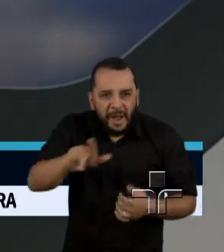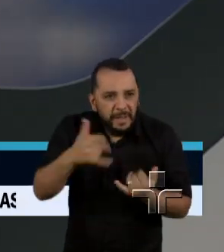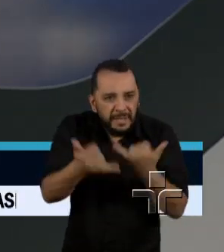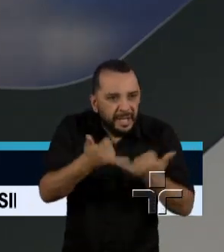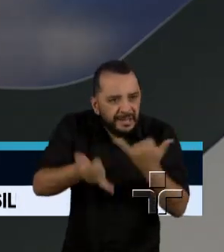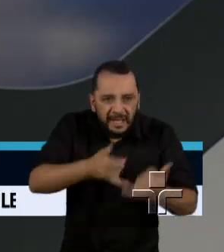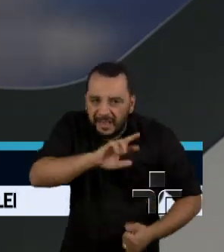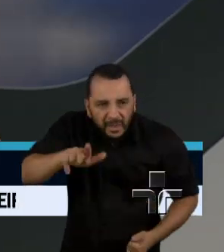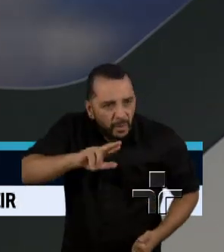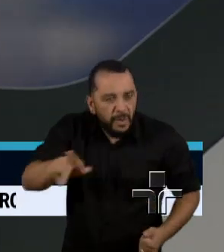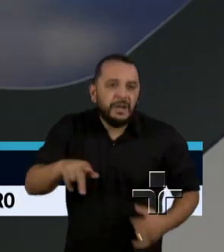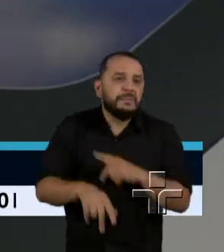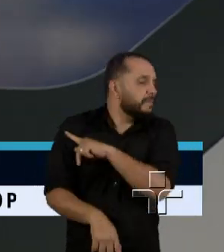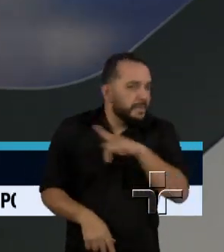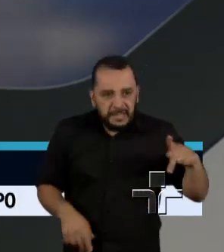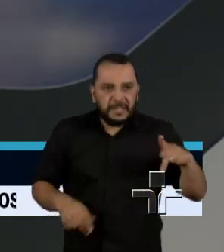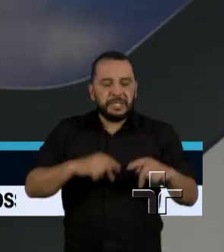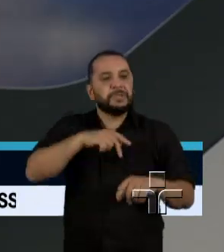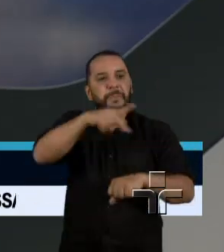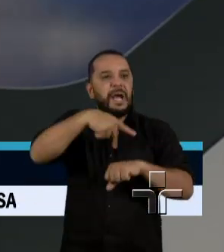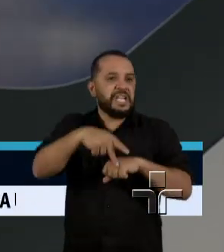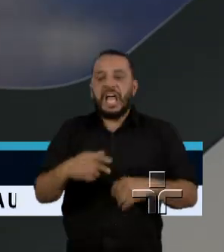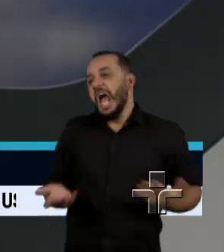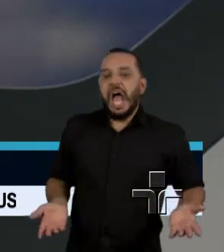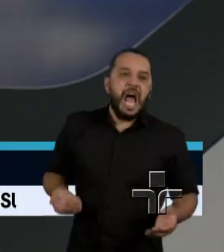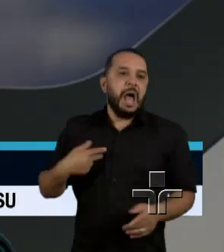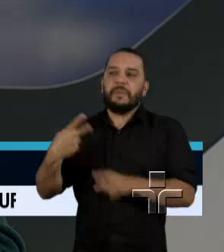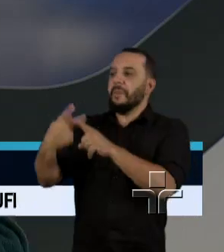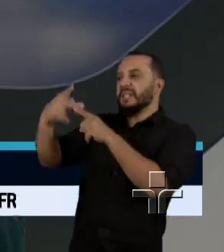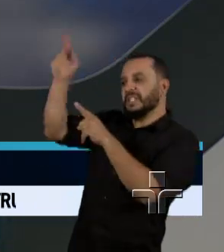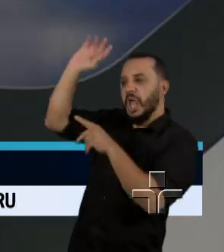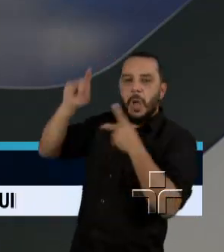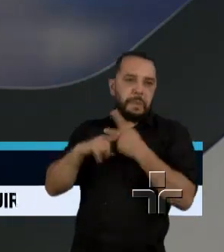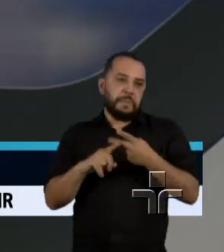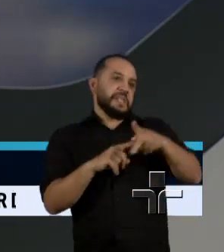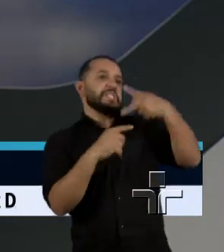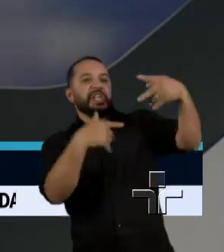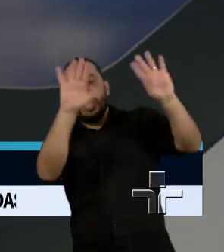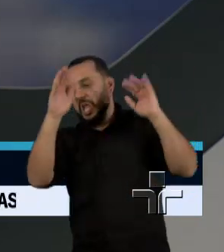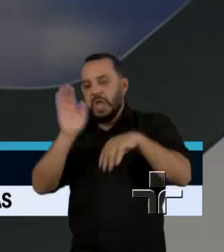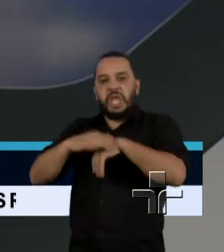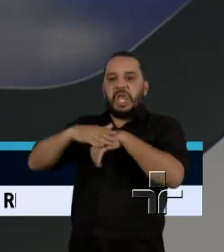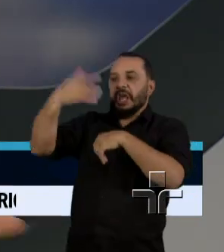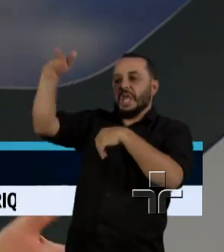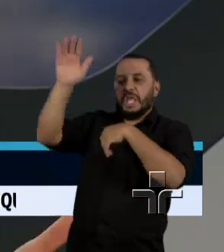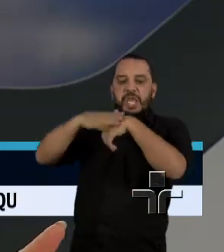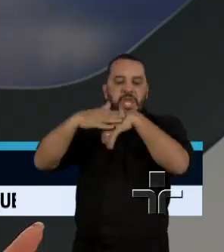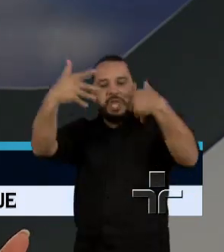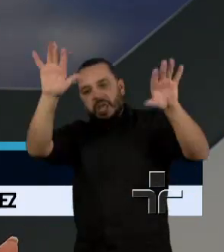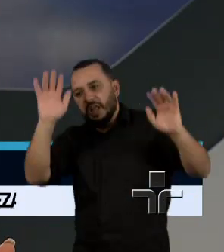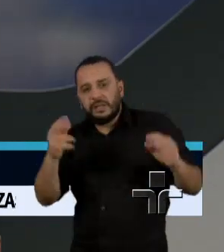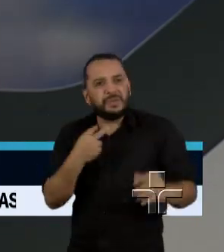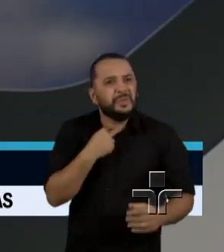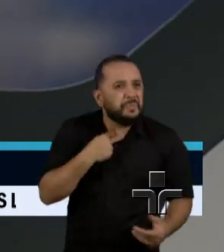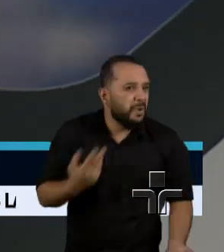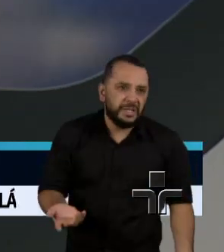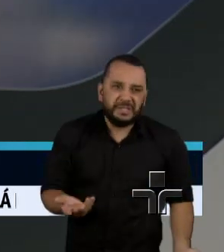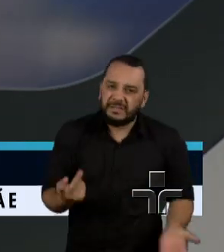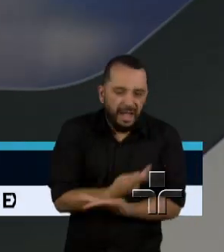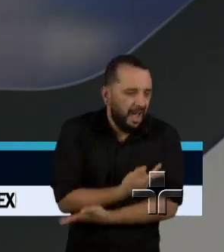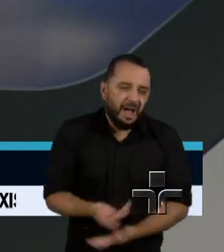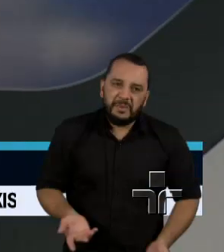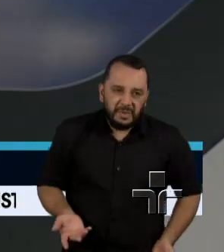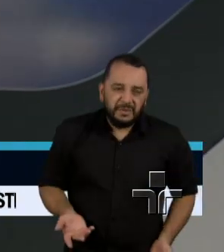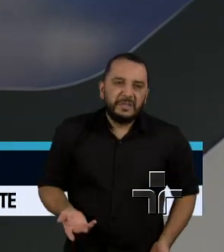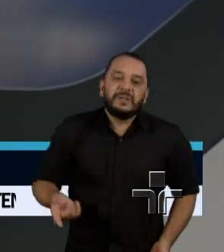de uma nação não pode sair aí e falar, então, você que se vire, você que faça, você que gosta, pega o seu dinheiro. Não, não é assim, né? Então,